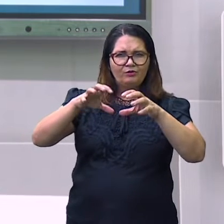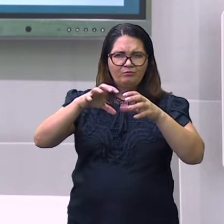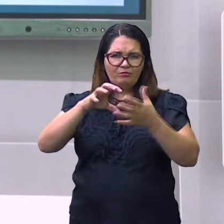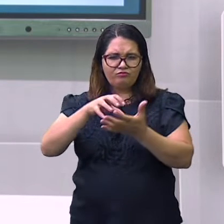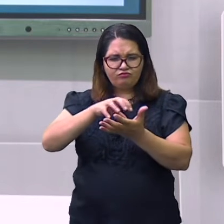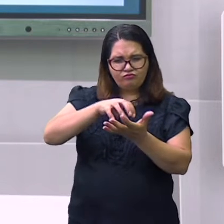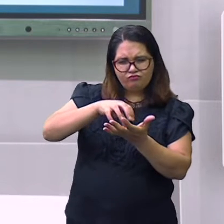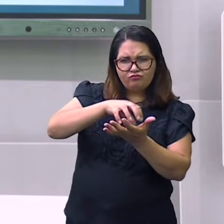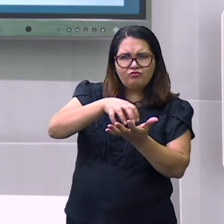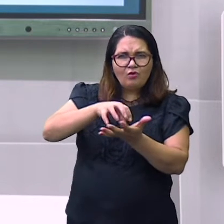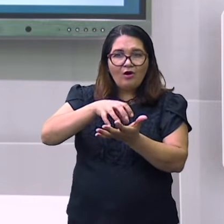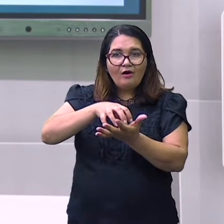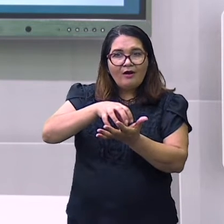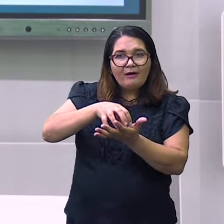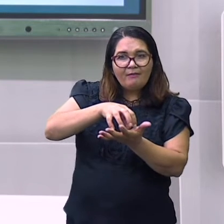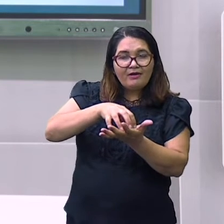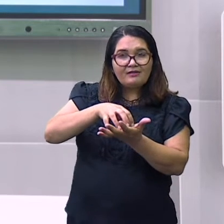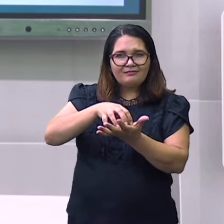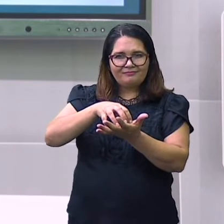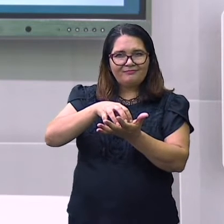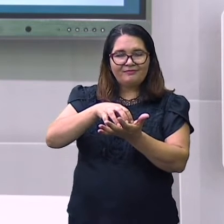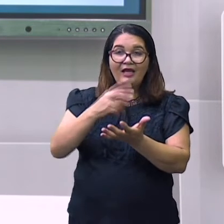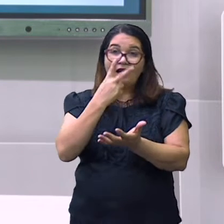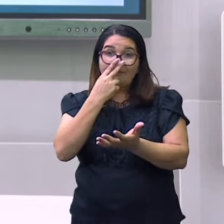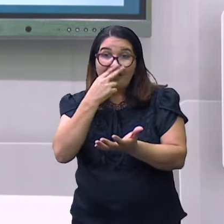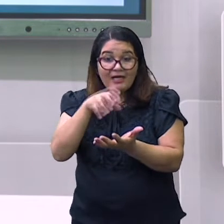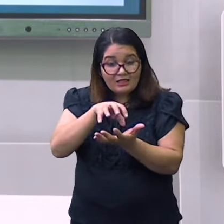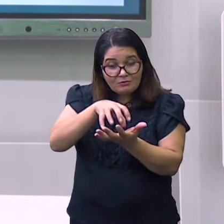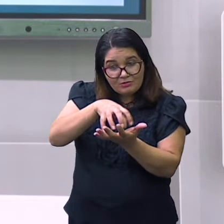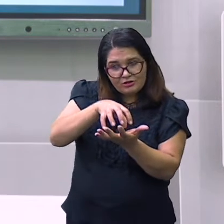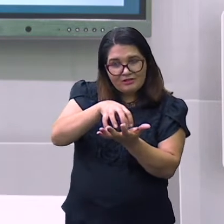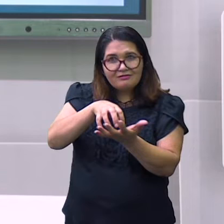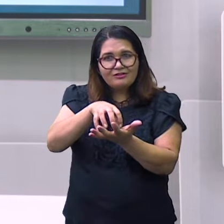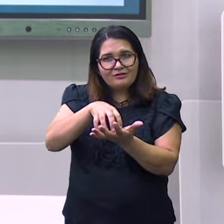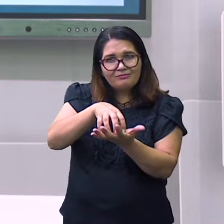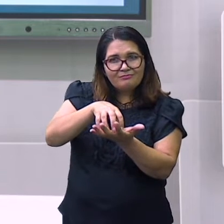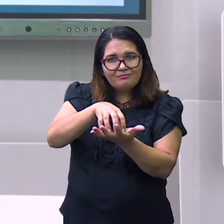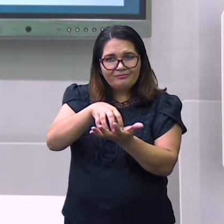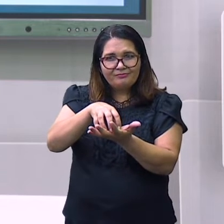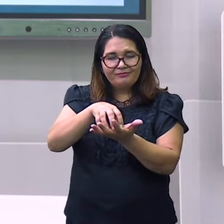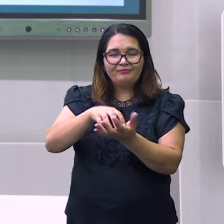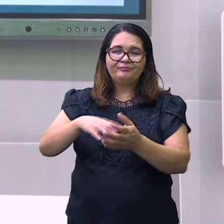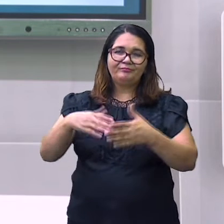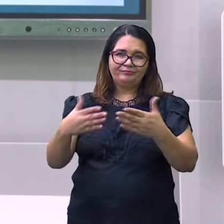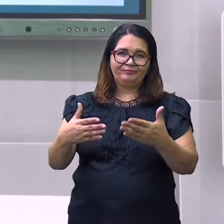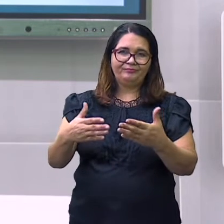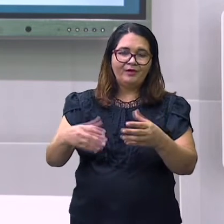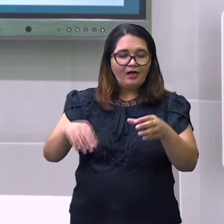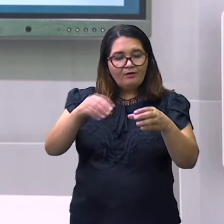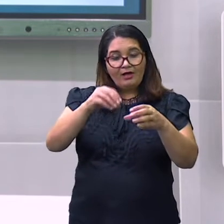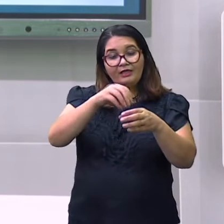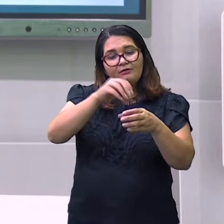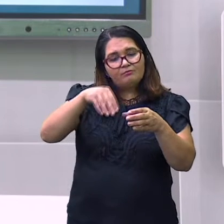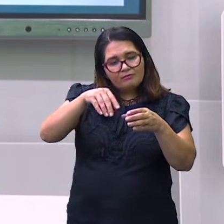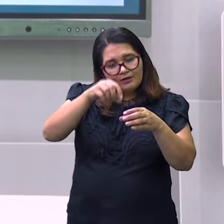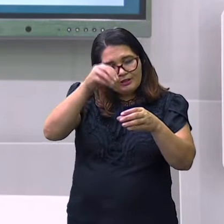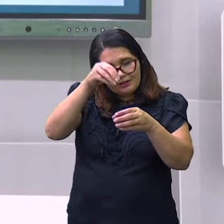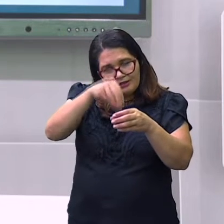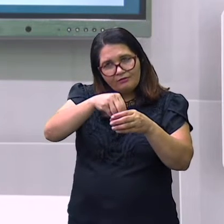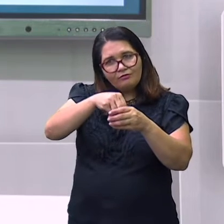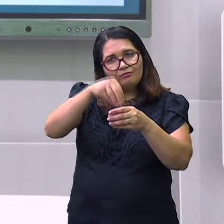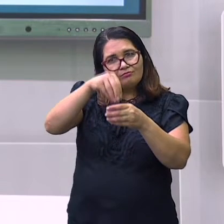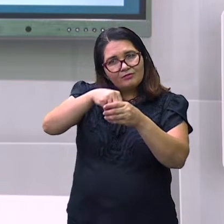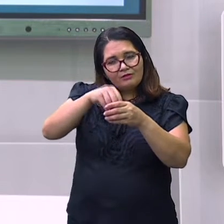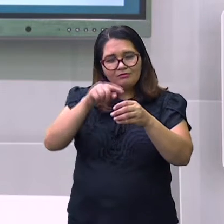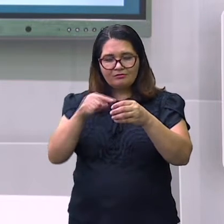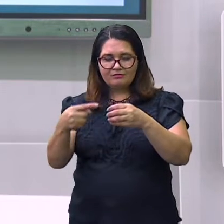do interior de toda a célula. Aí a gente vai preencher esse espaço aqui agora com uma